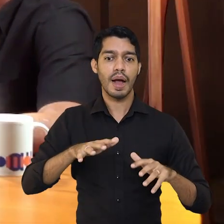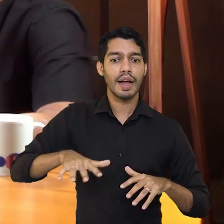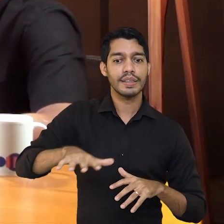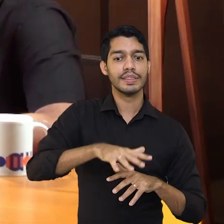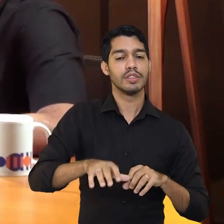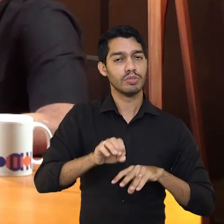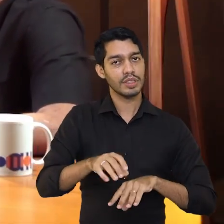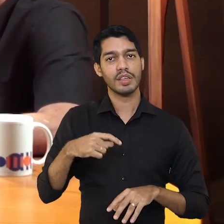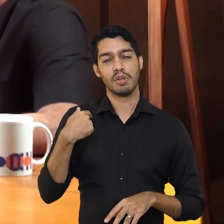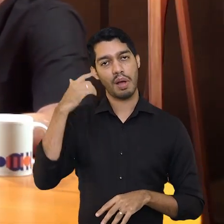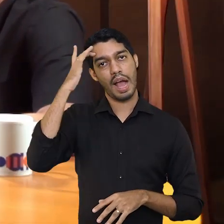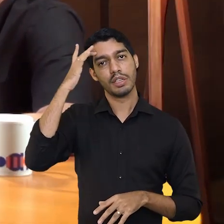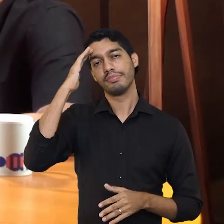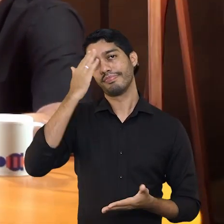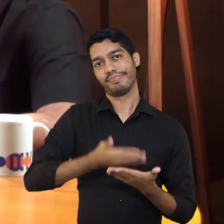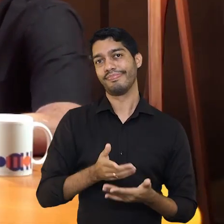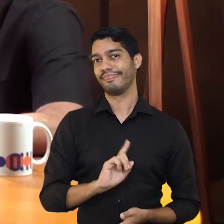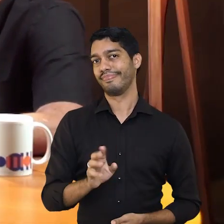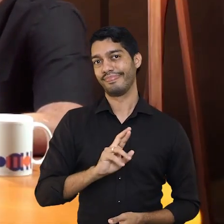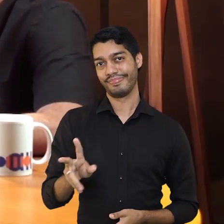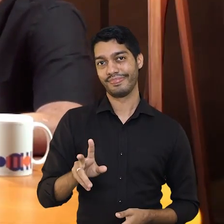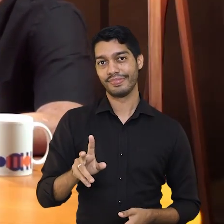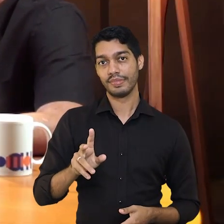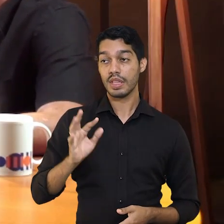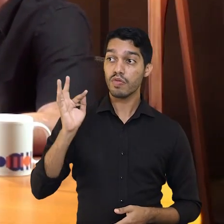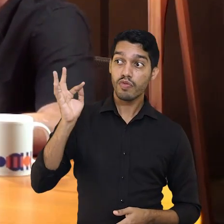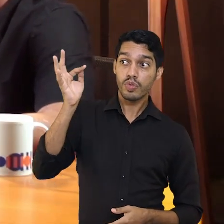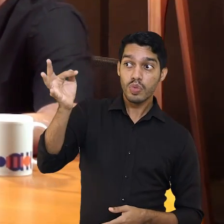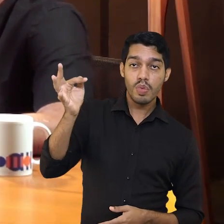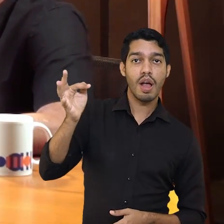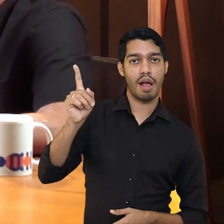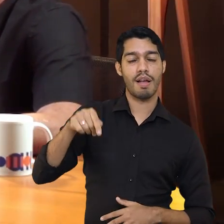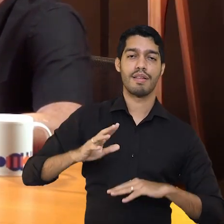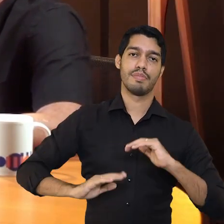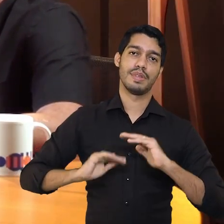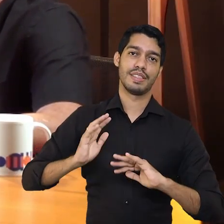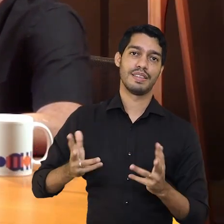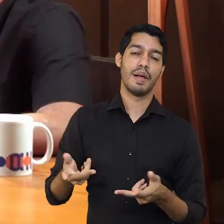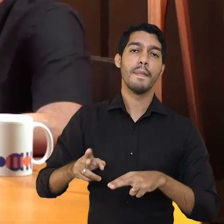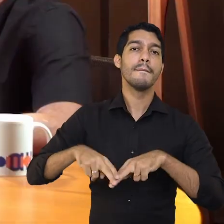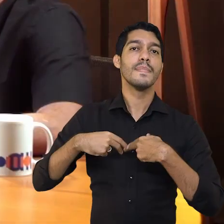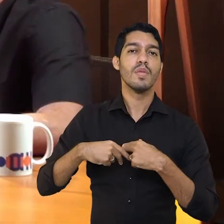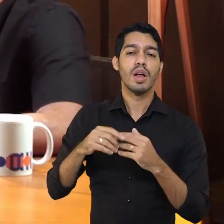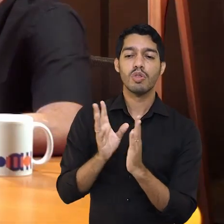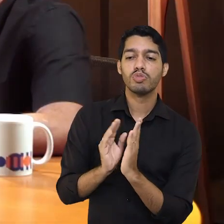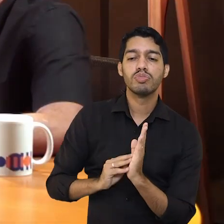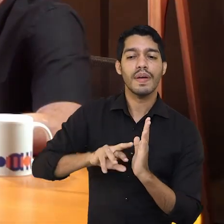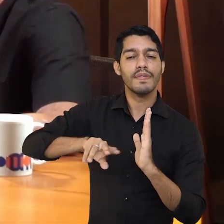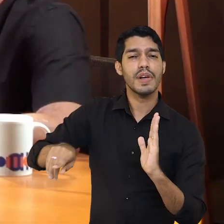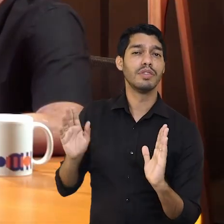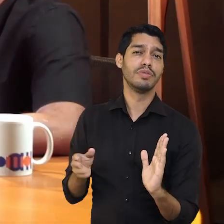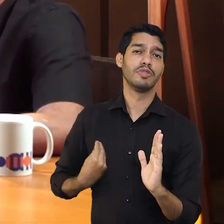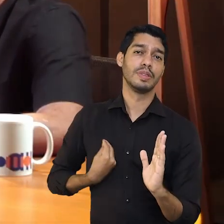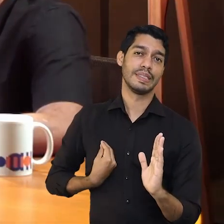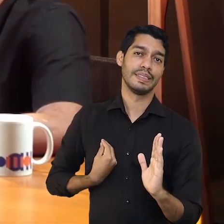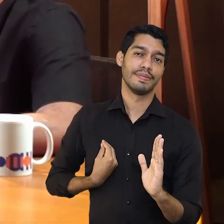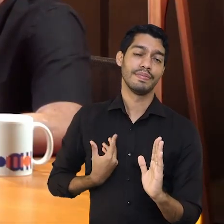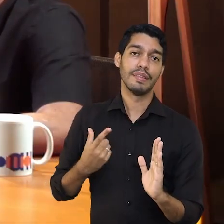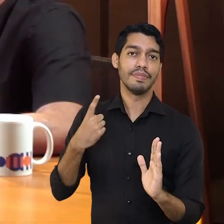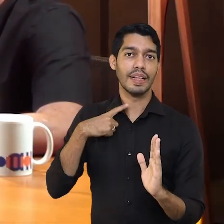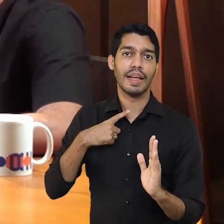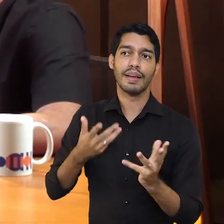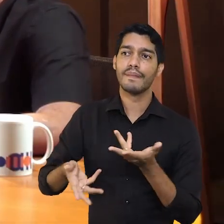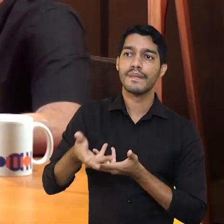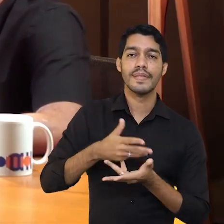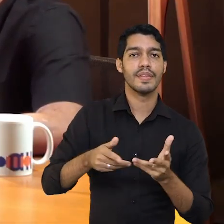em futuro, a gente precisa pensar nessas habilidades, porque os conteúdos eles já estão aí, circulantes, vivos e sendo